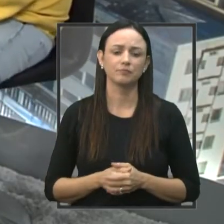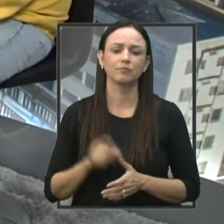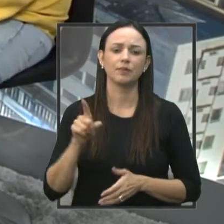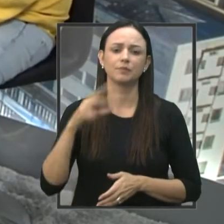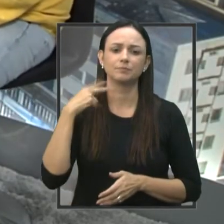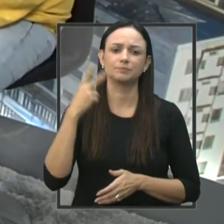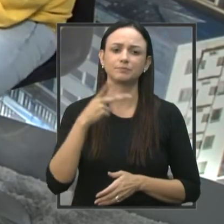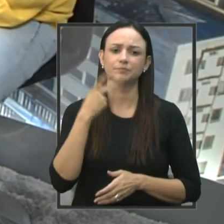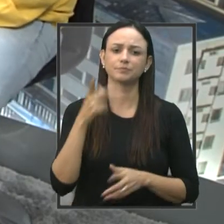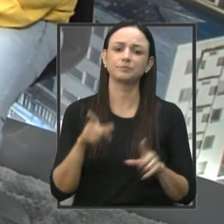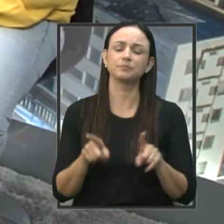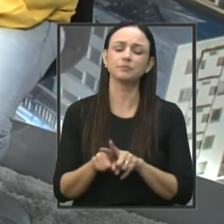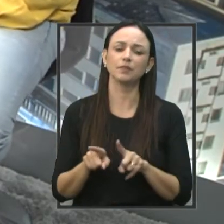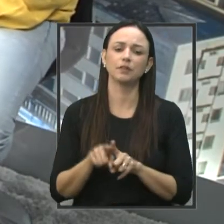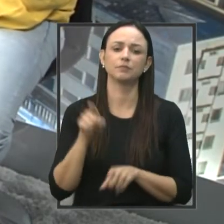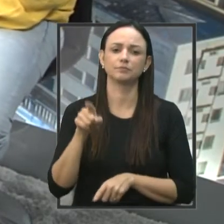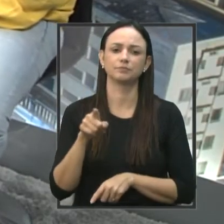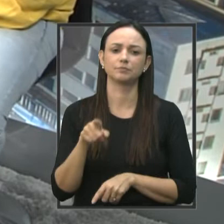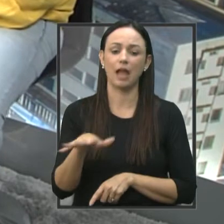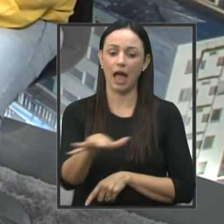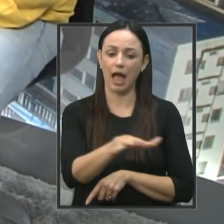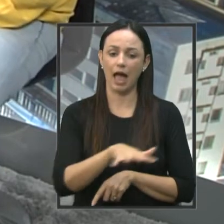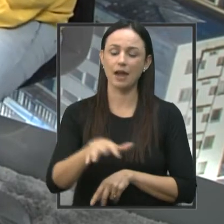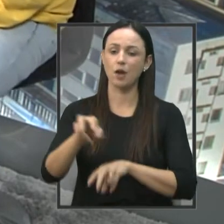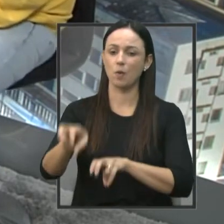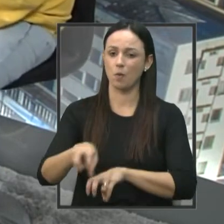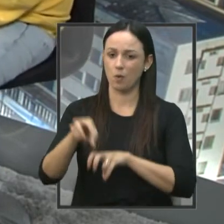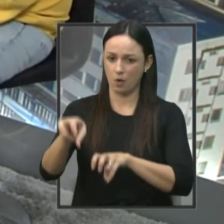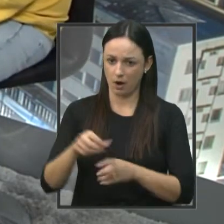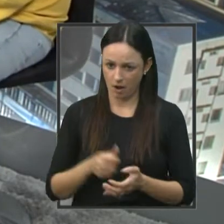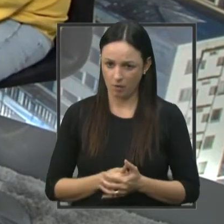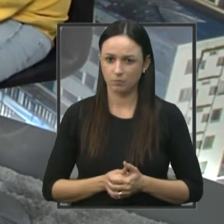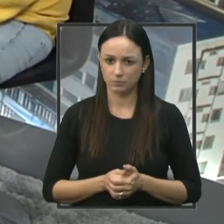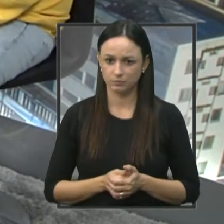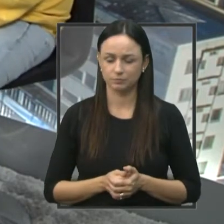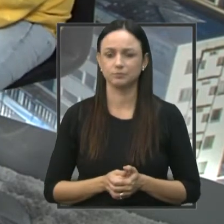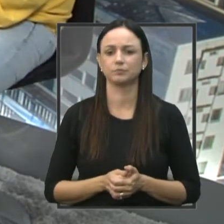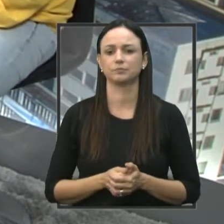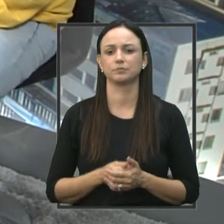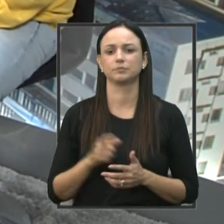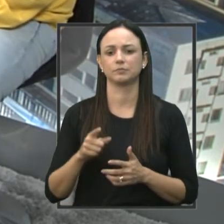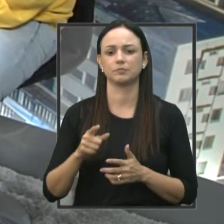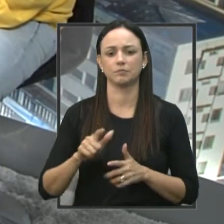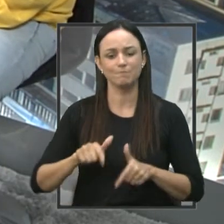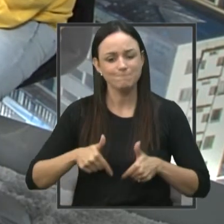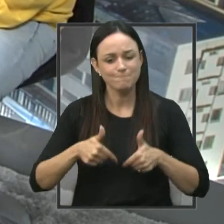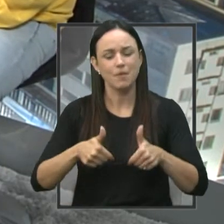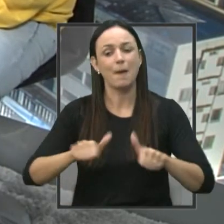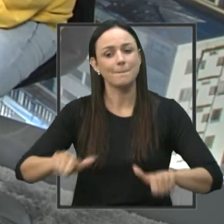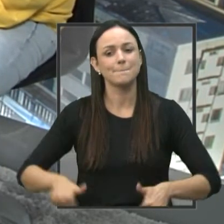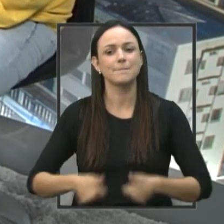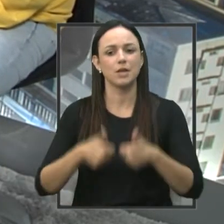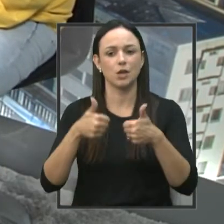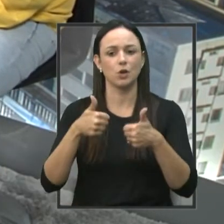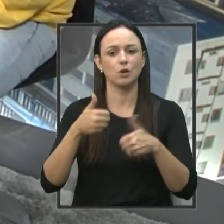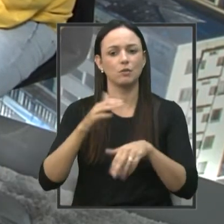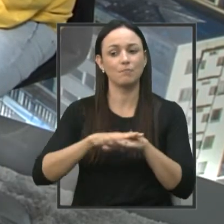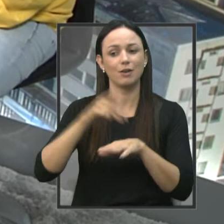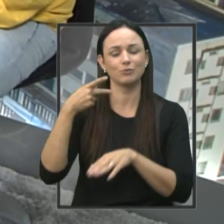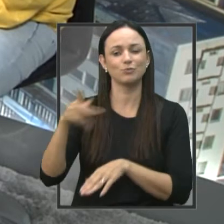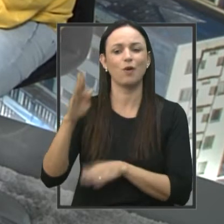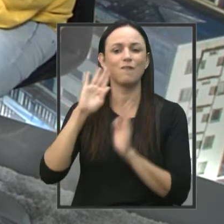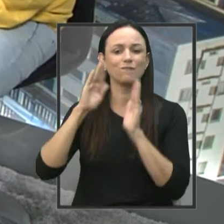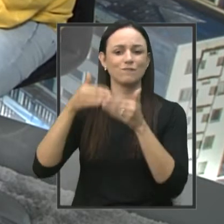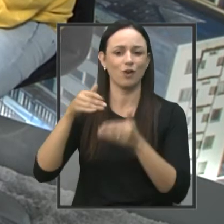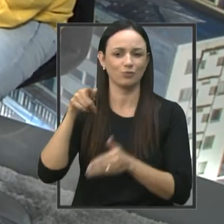falar também sobre a área rural, né? O empenho por melhorias na área rural é uma das principais bandeiras de mandato do